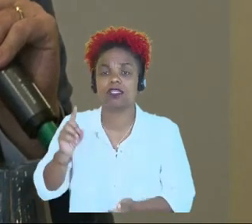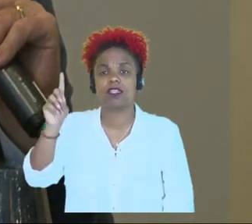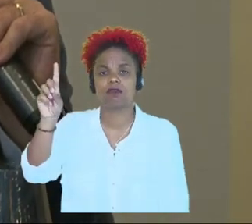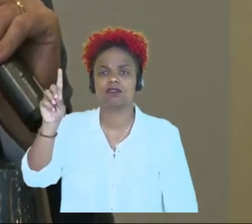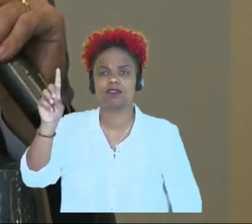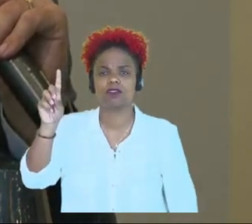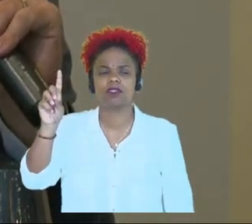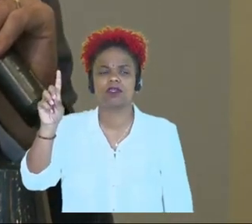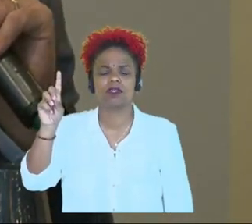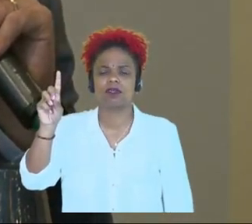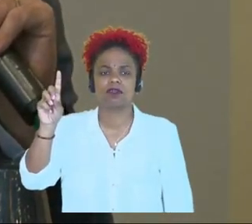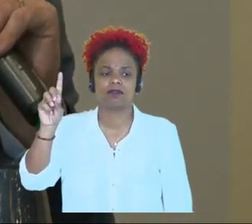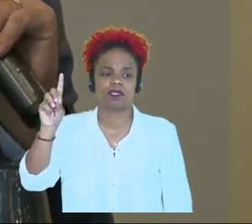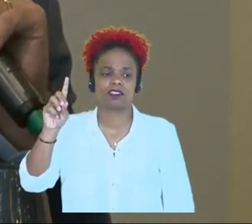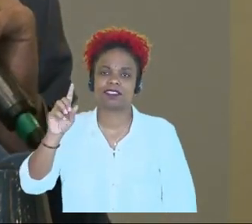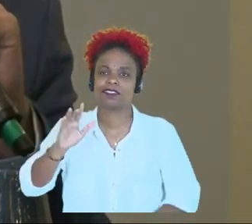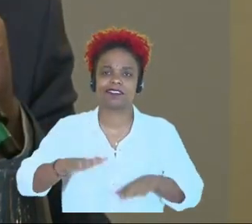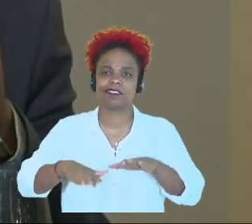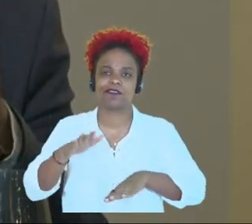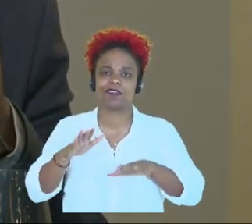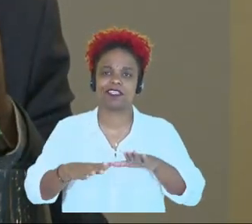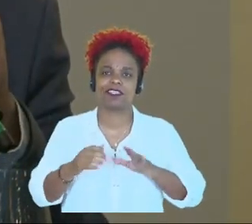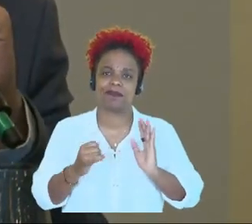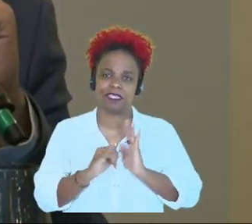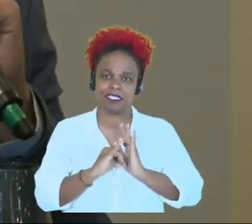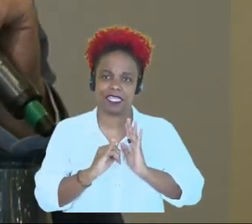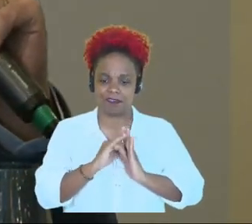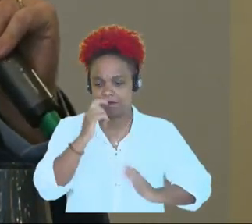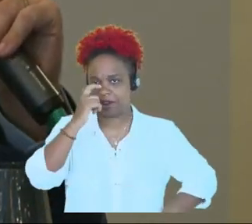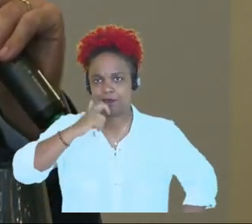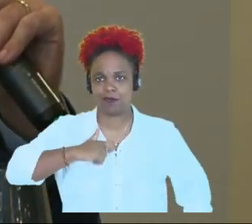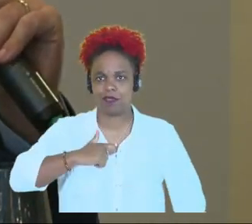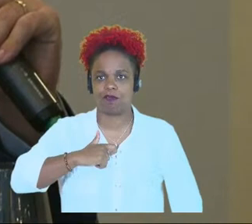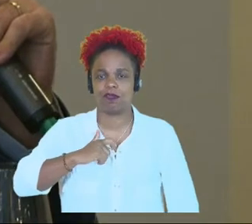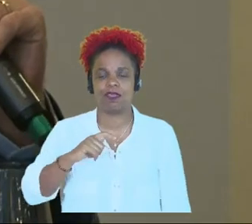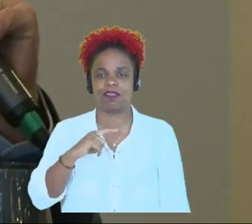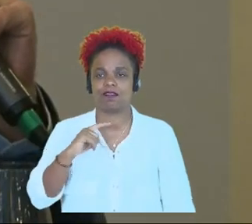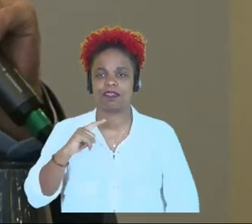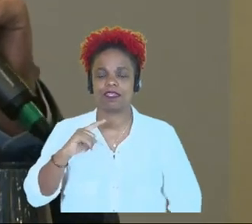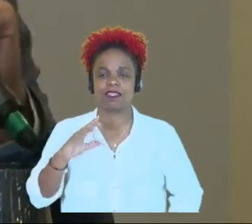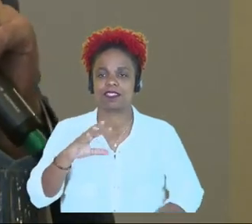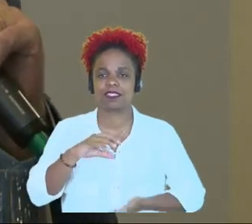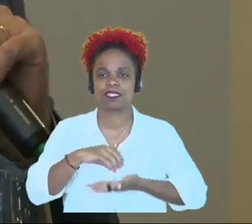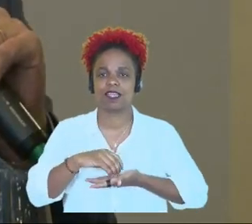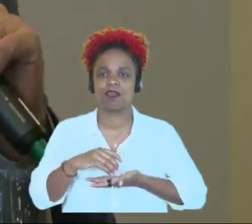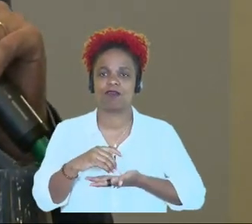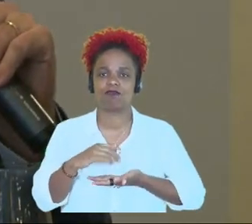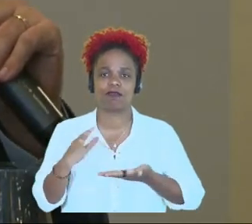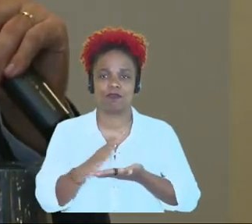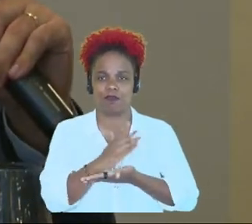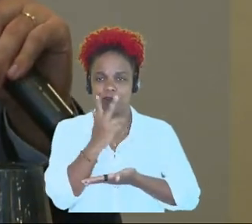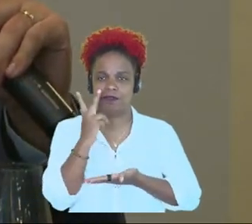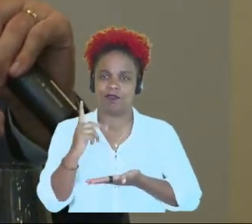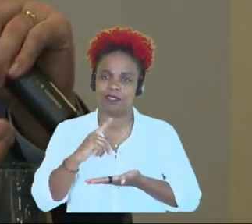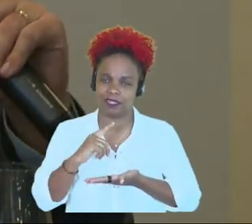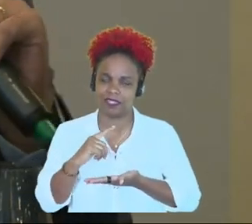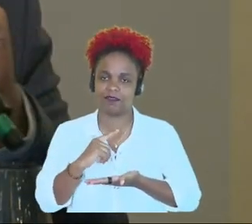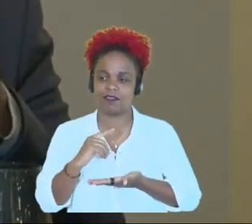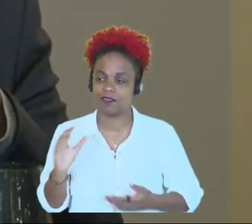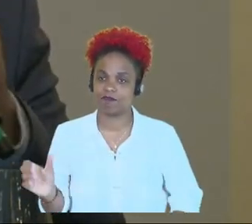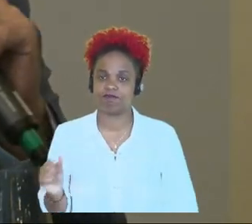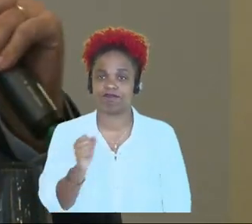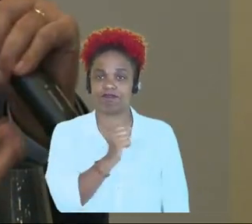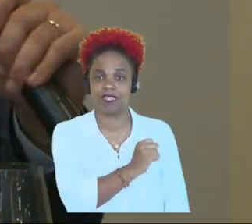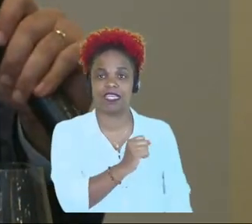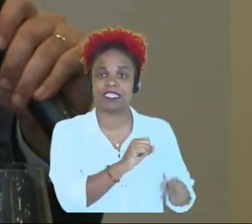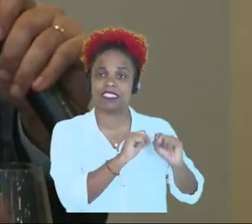Mas Deus talvez não faça parte da minha identidade pessoal de maneira tão central como para pessoas que foram trazidas para dentro